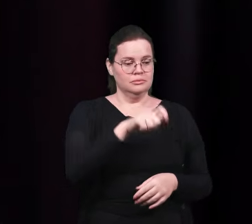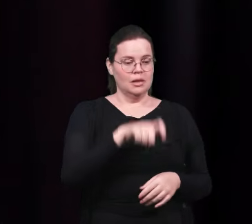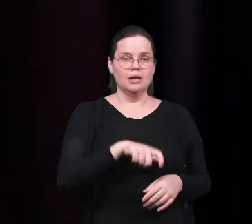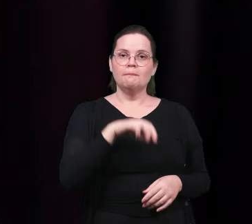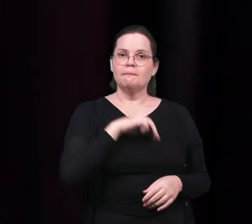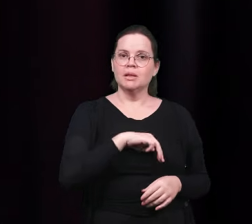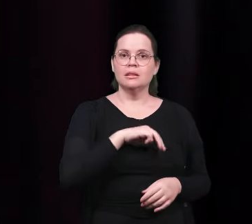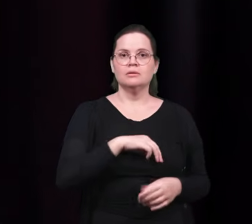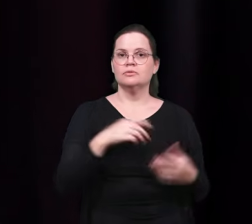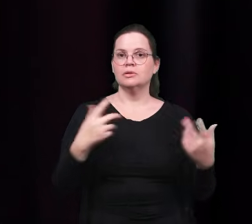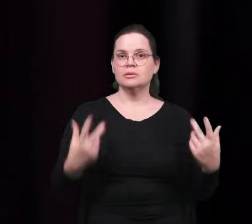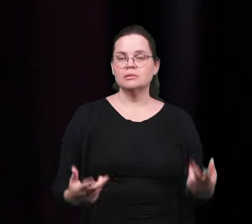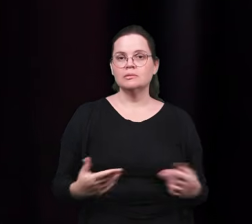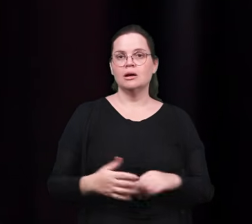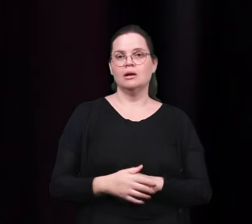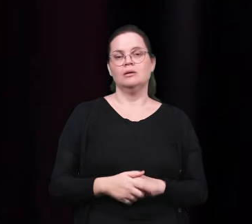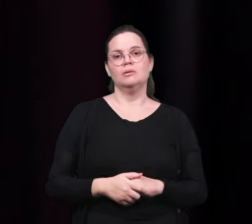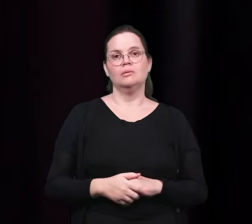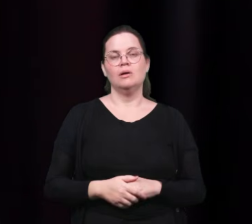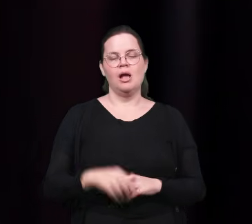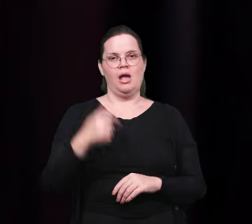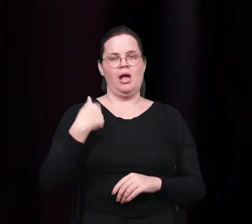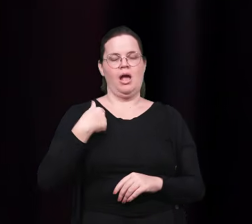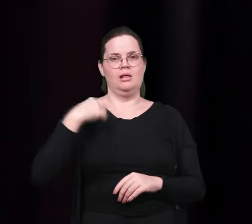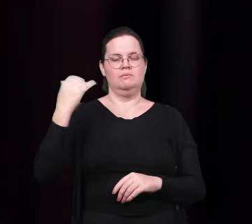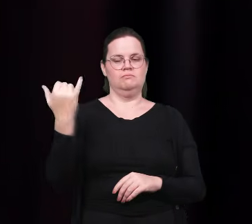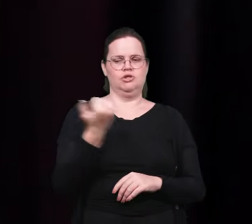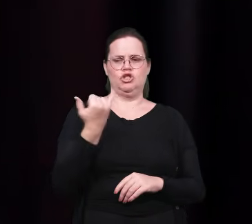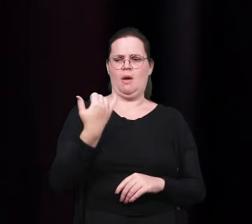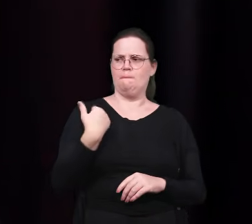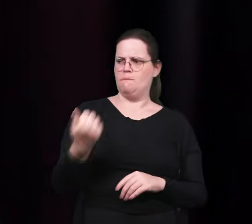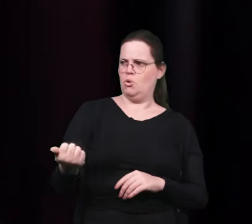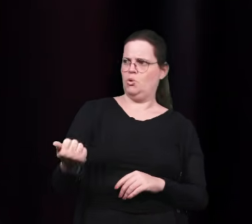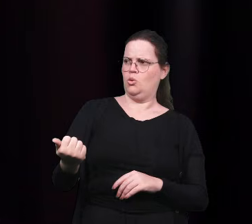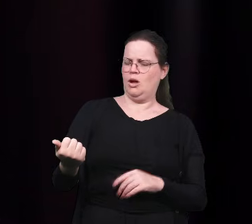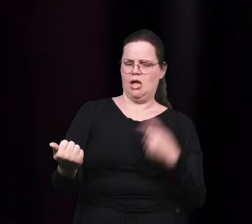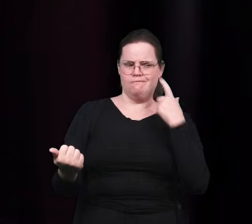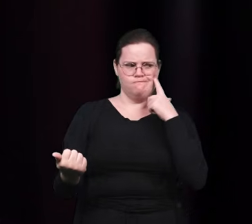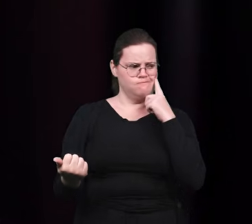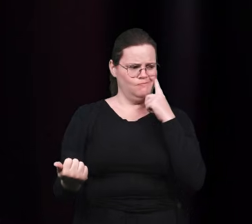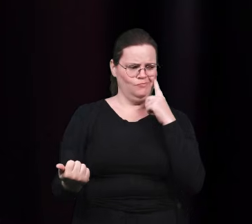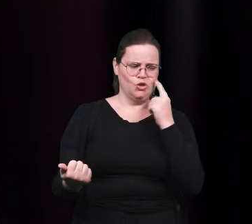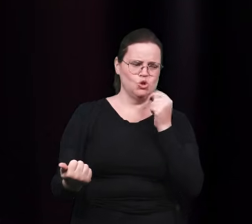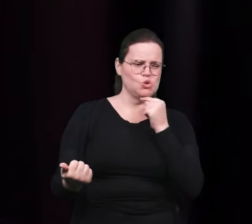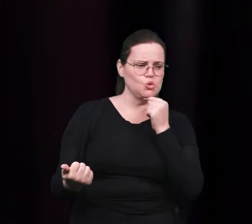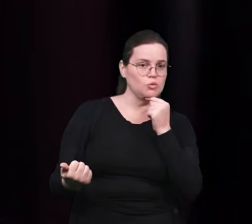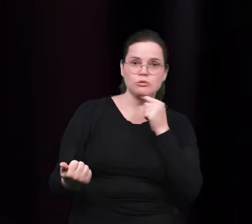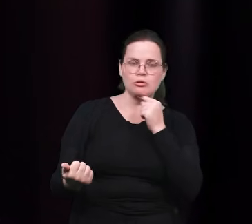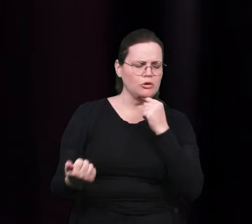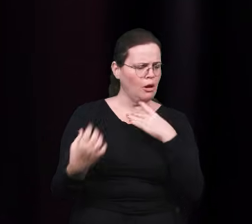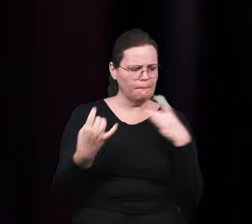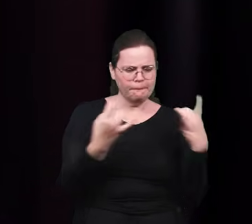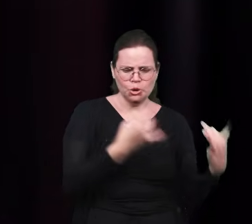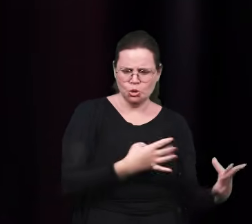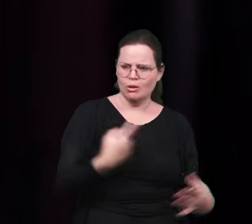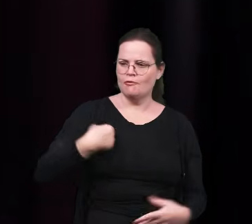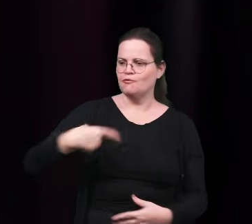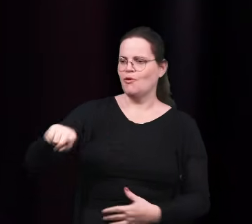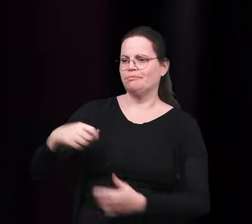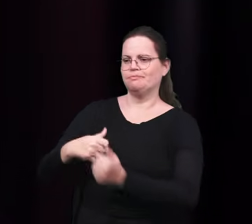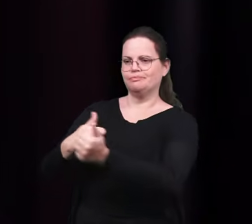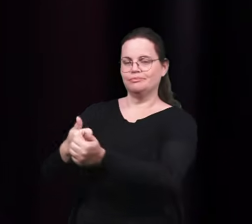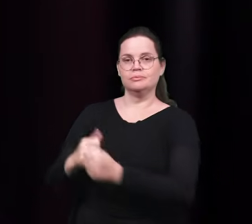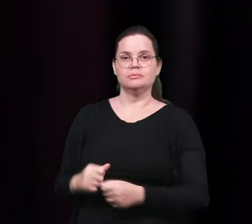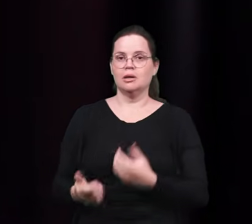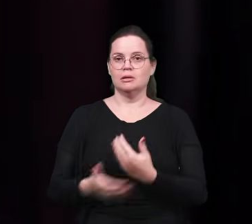essa. Ele ouviu o chamado, ele não pensou duas vezes, ele deixou tudo. E esse chamado, ele se